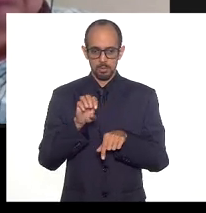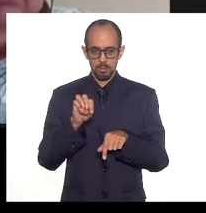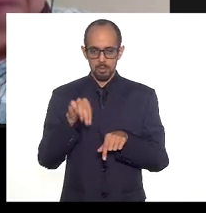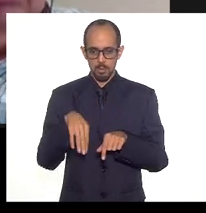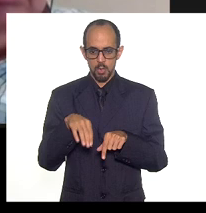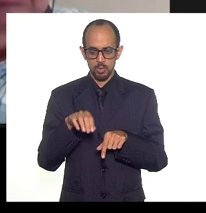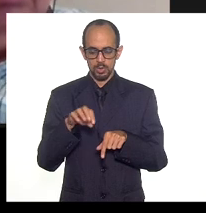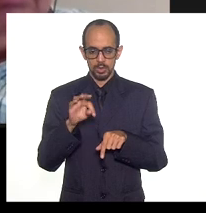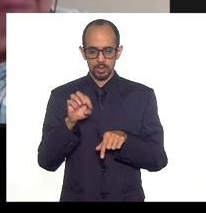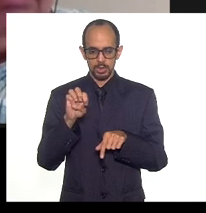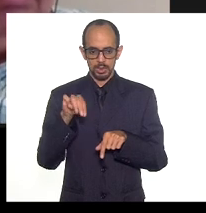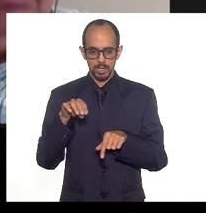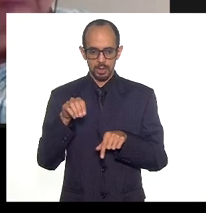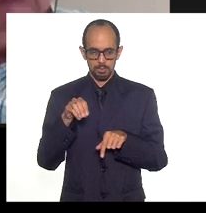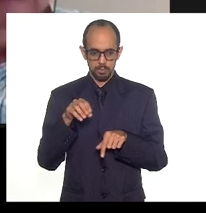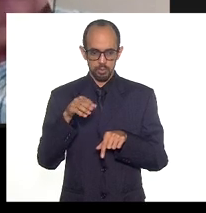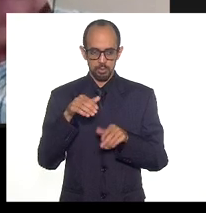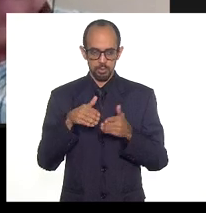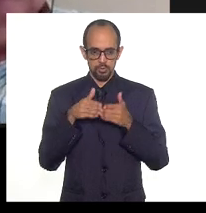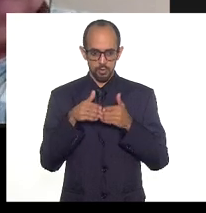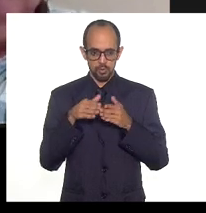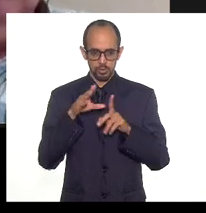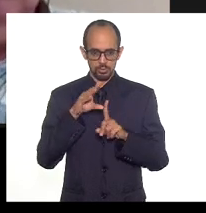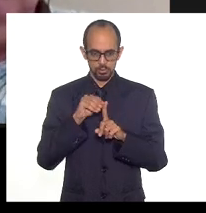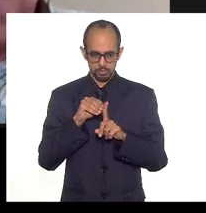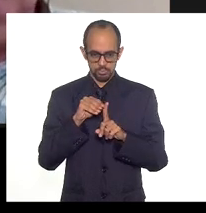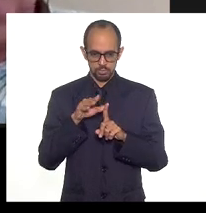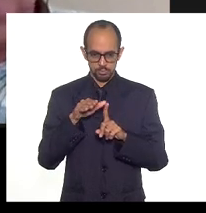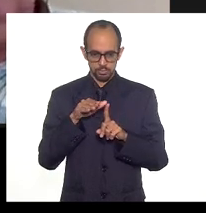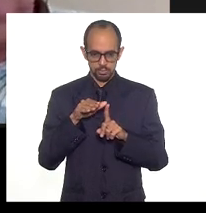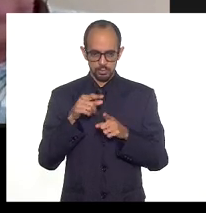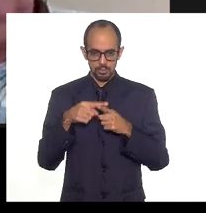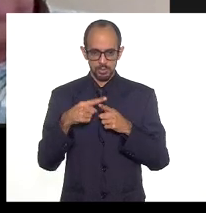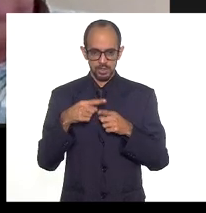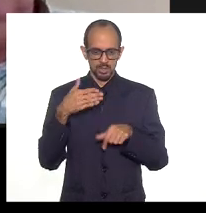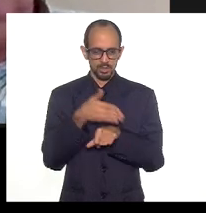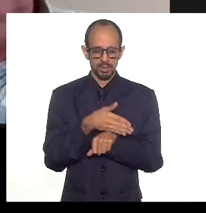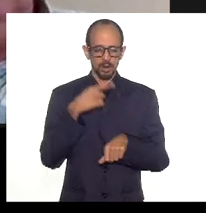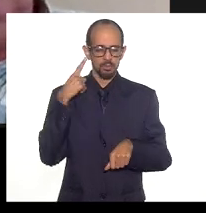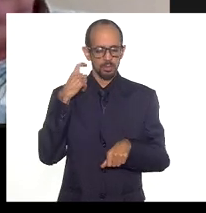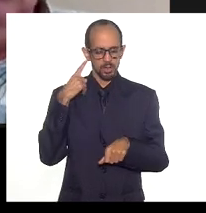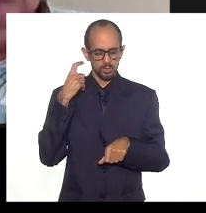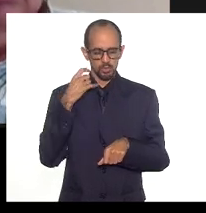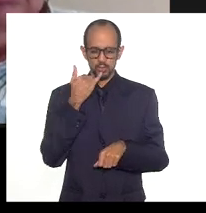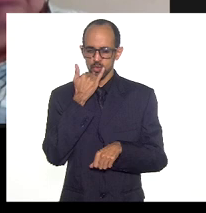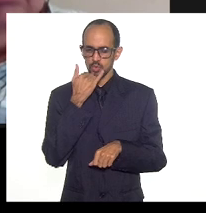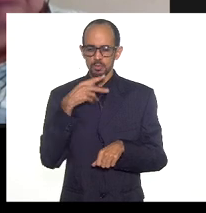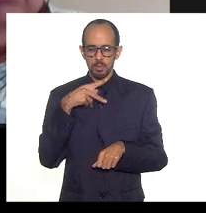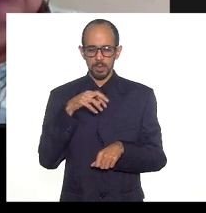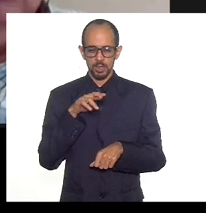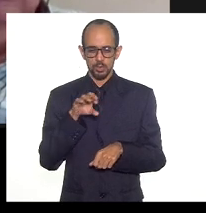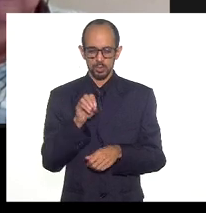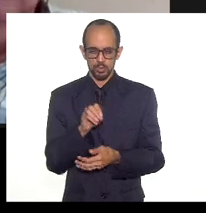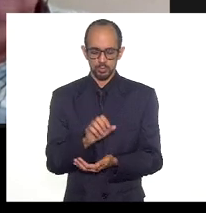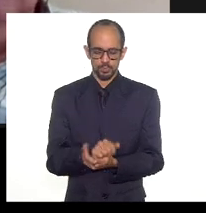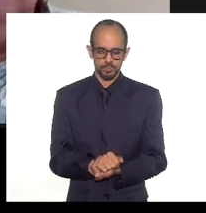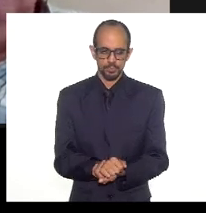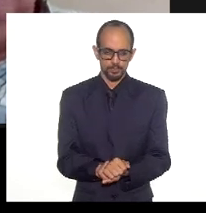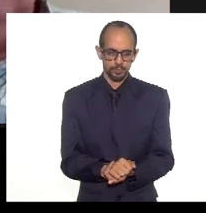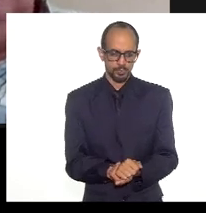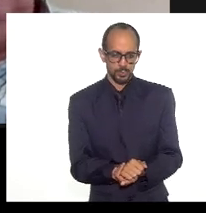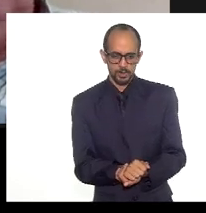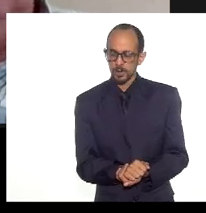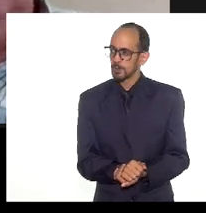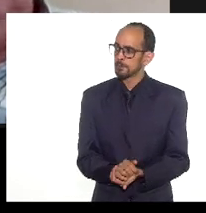está vazando um pouquinho de ruído, para fechar, por favor. Desculpa, Pedro.